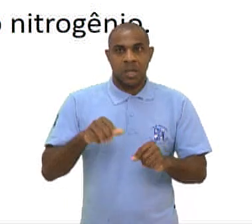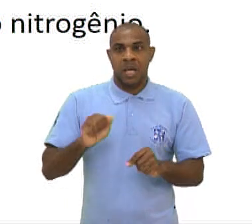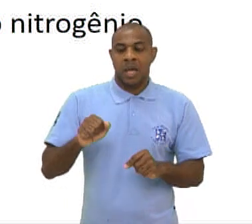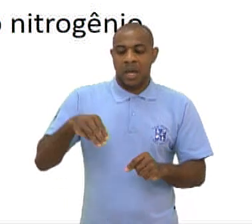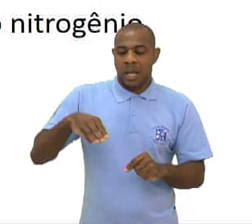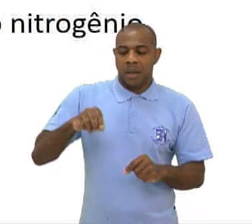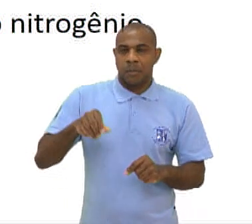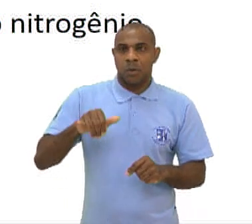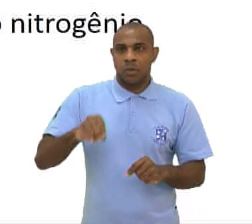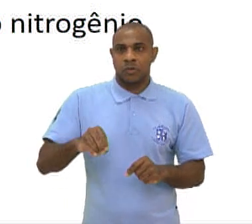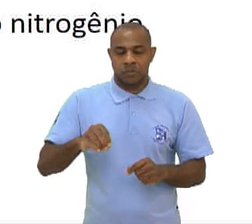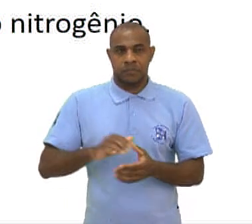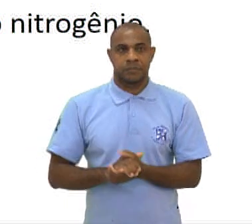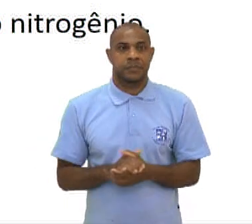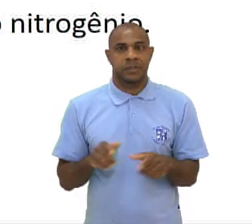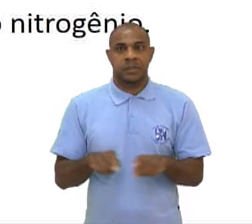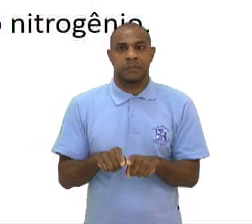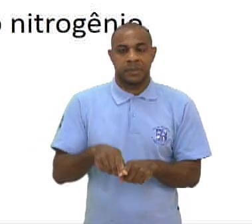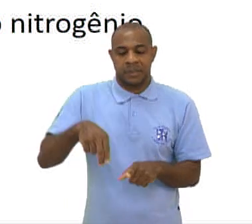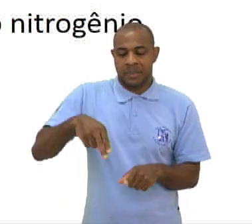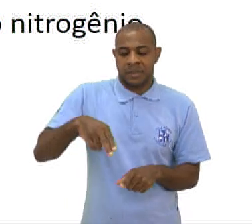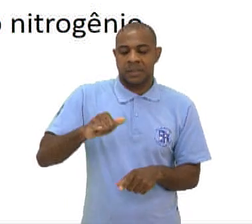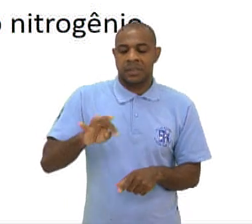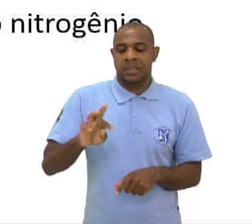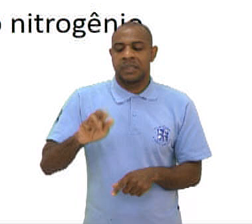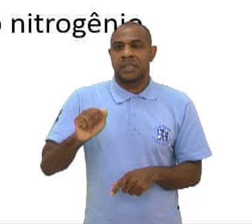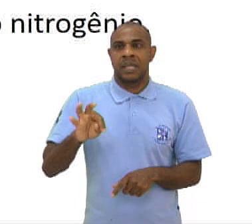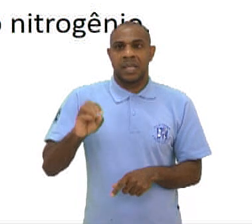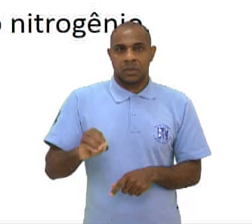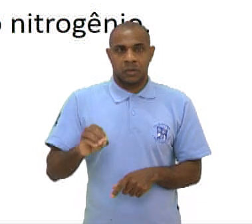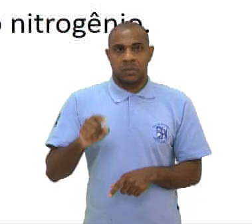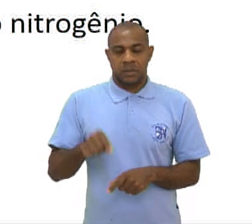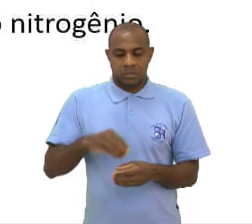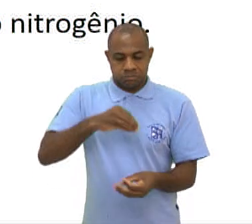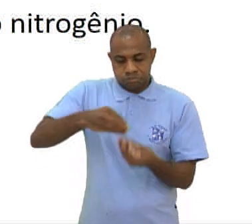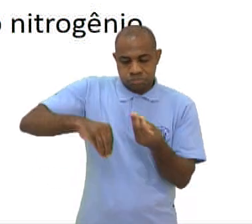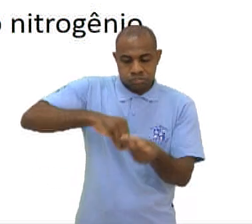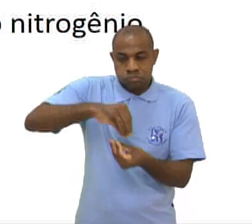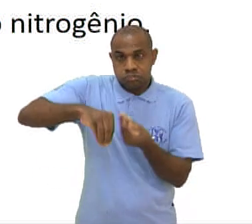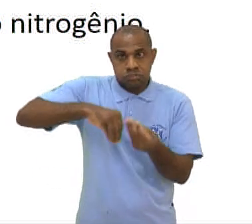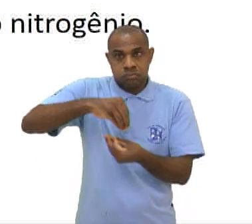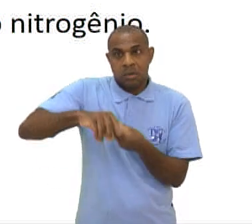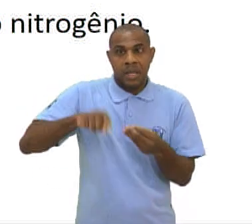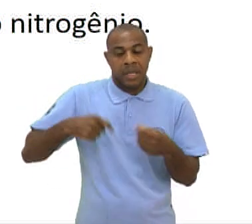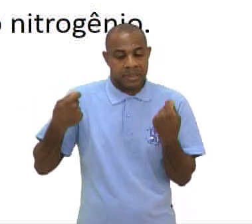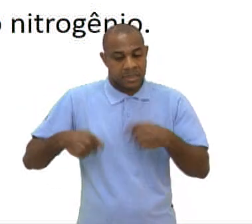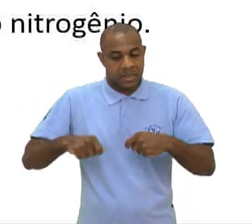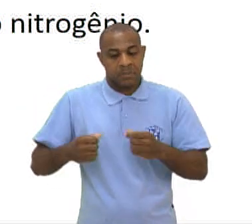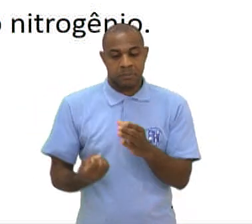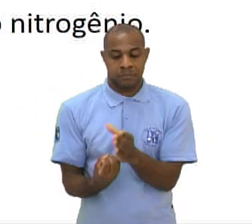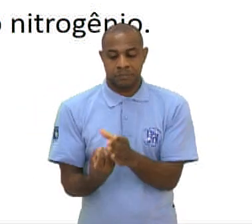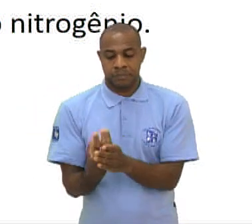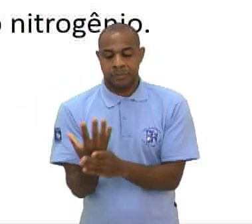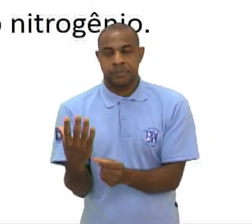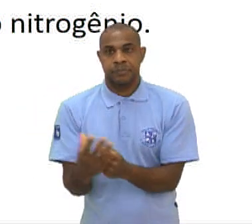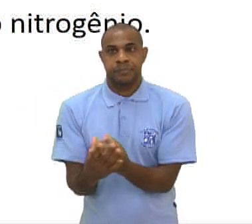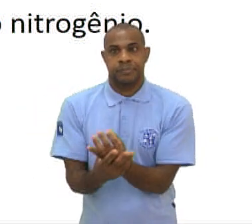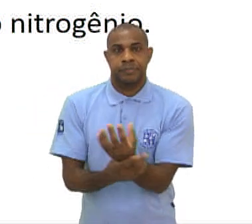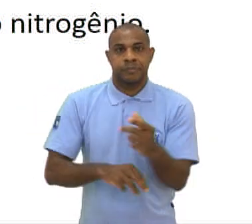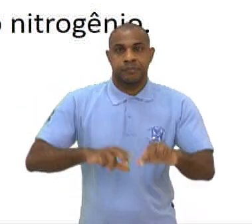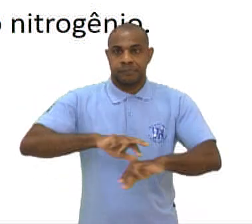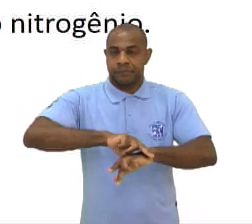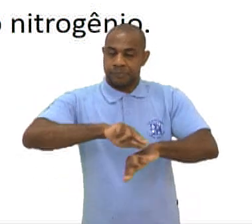e baixas do íon nitrito e nitrato. Esses compostos nitrogenados são necessários para o crescimento dos vegetais